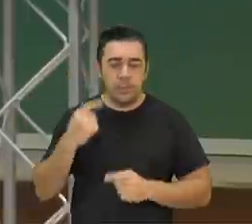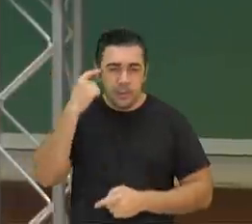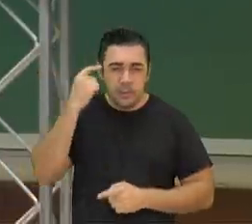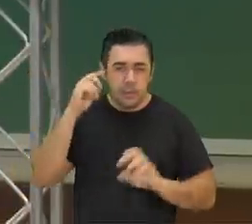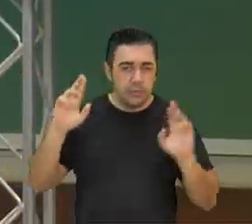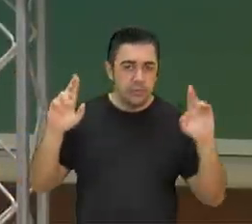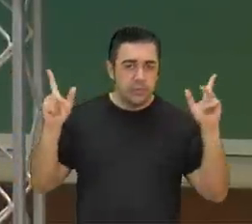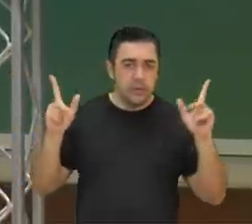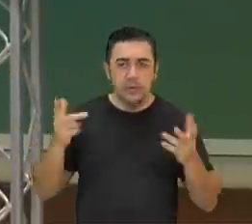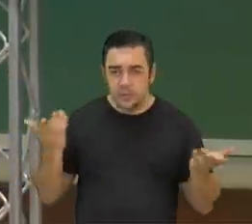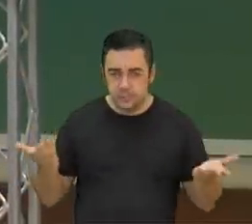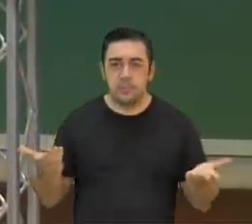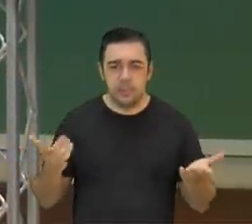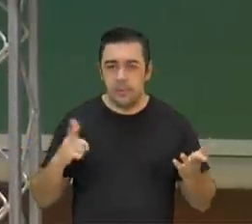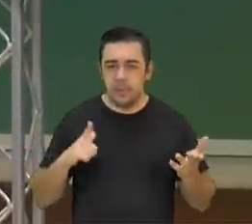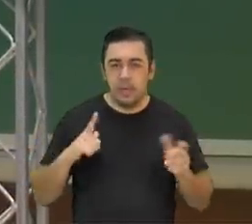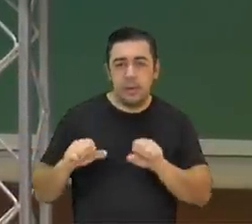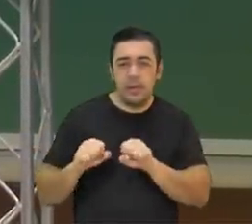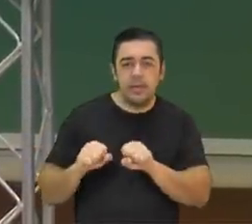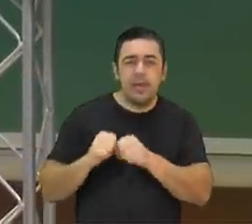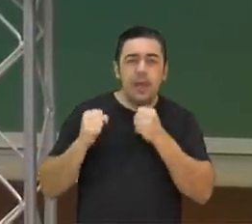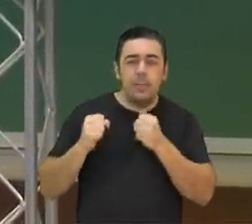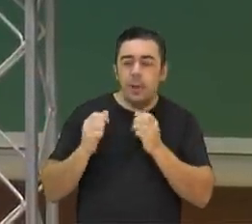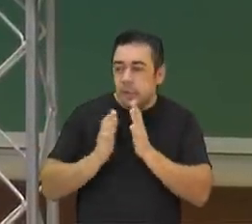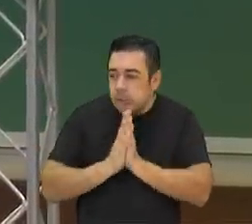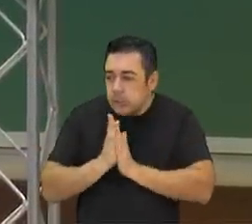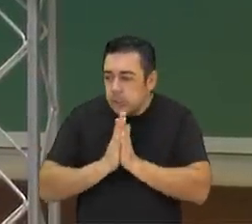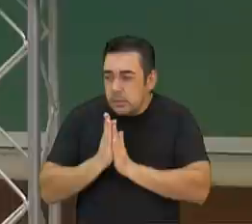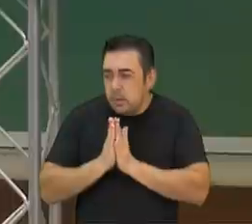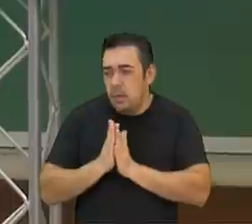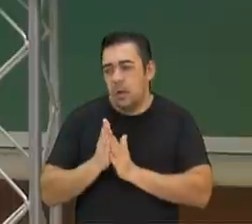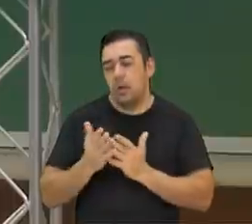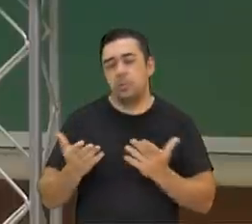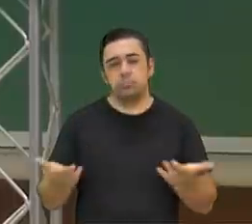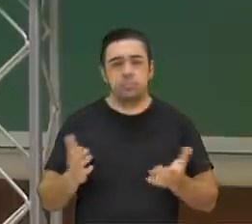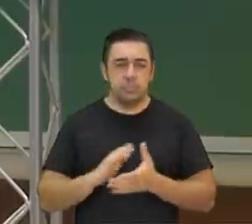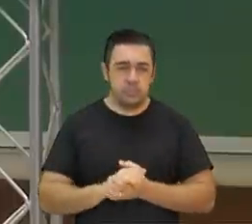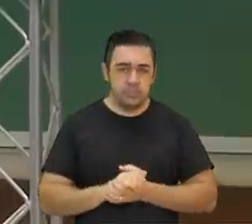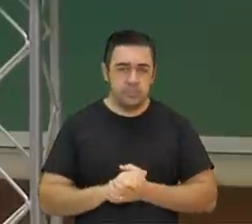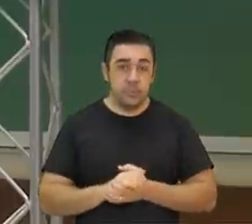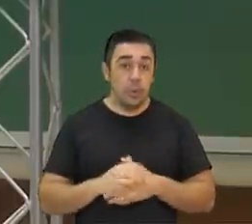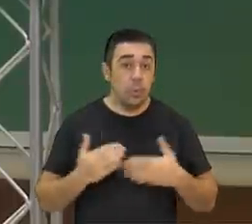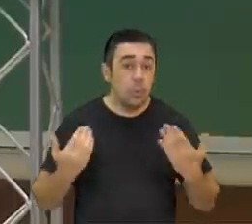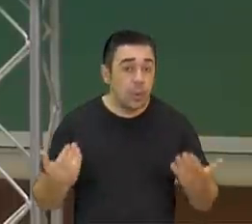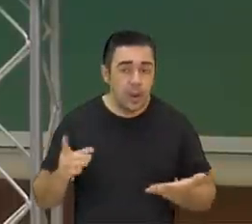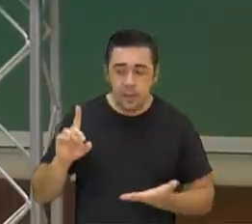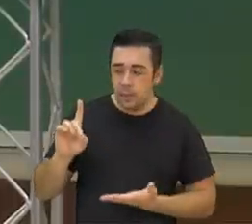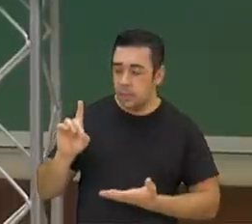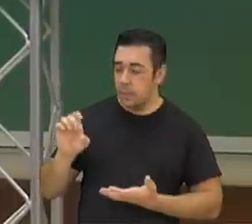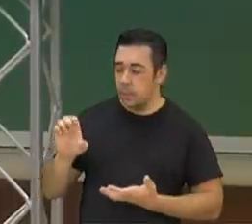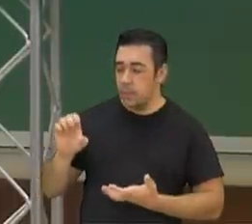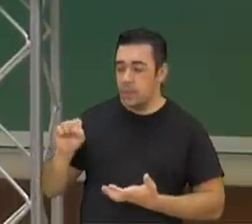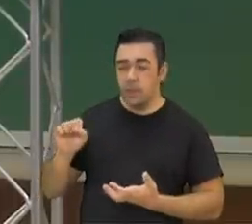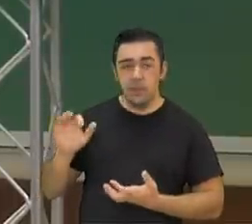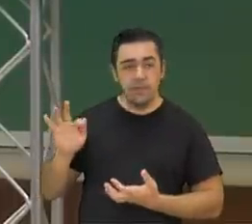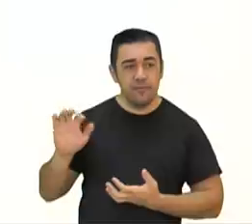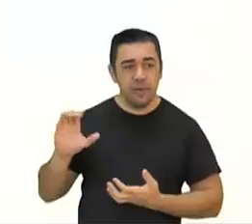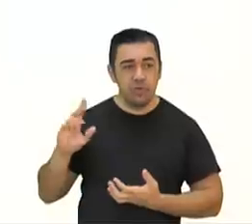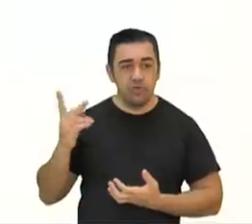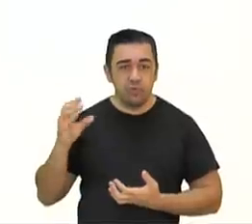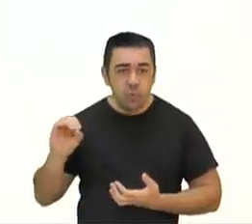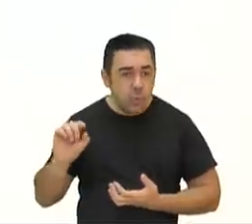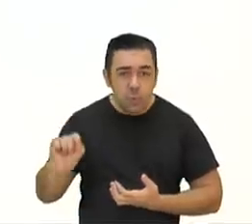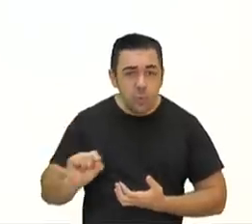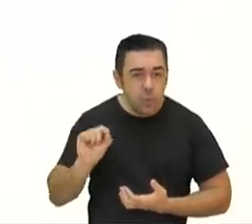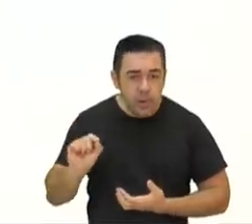ali, então a gente tem uma ruptura de expectativas nesse desfecho. O que, que é então o desfecho? Vamos para uma definição, vamos